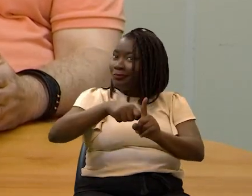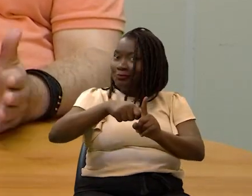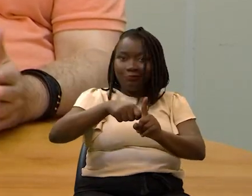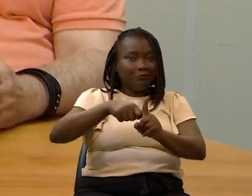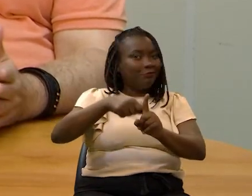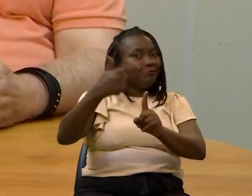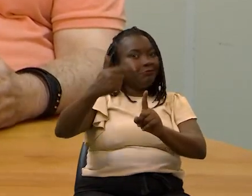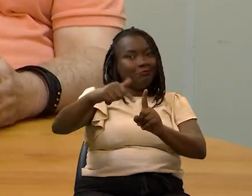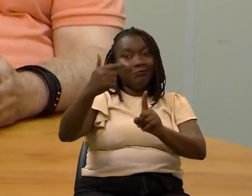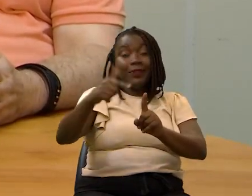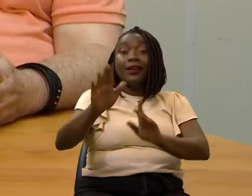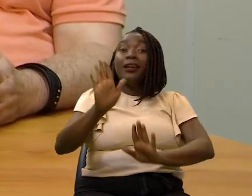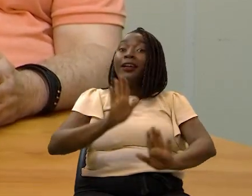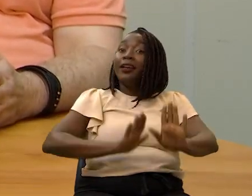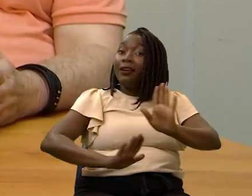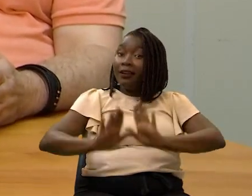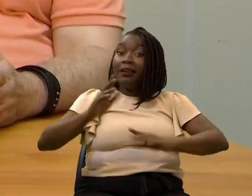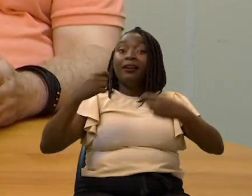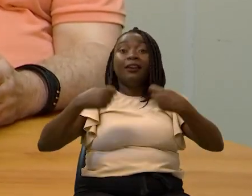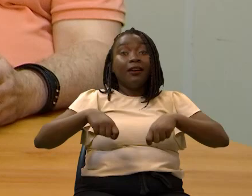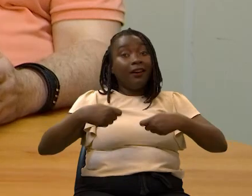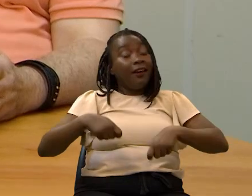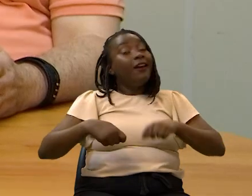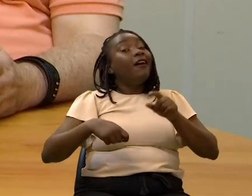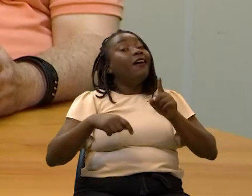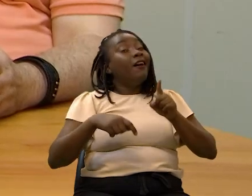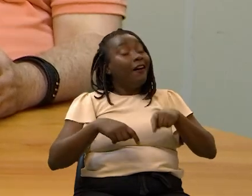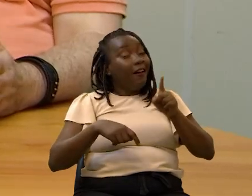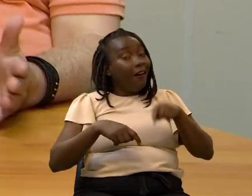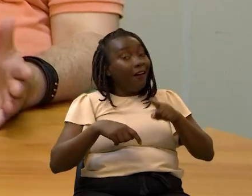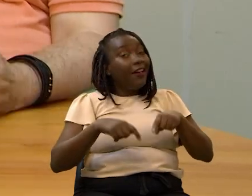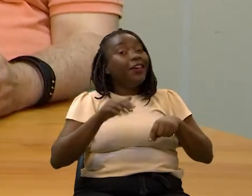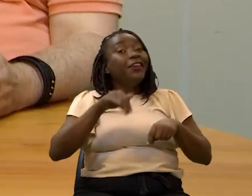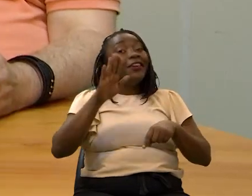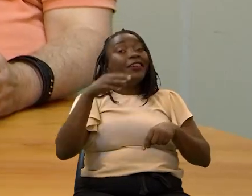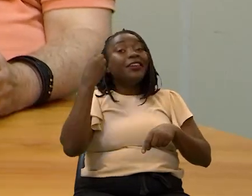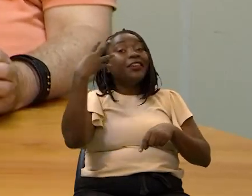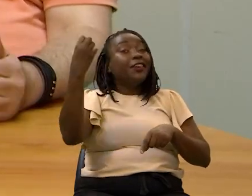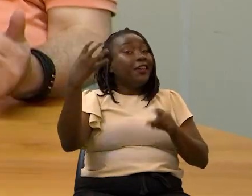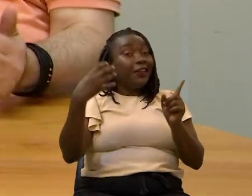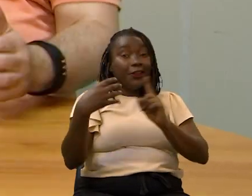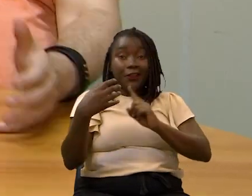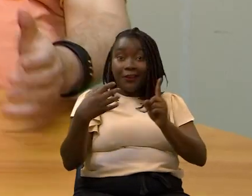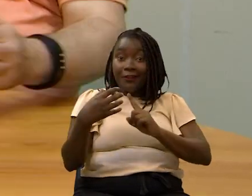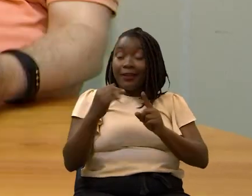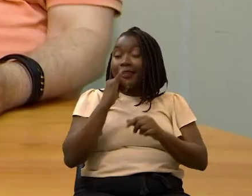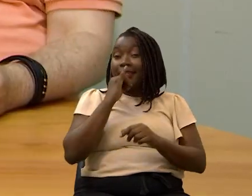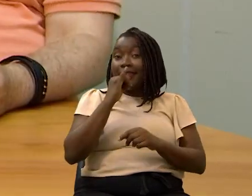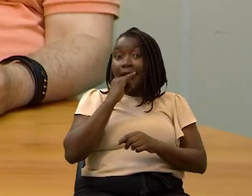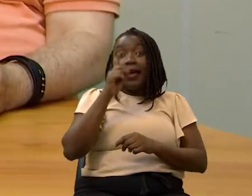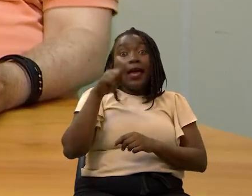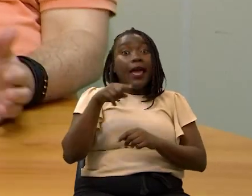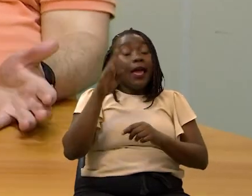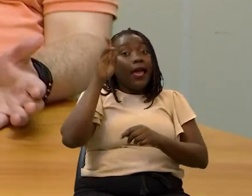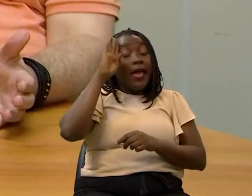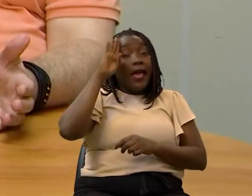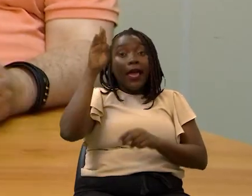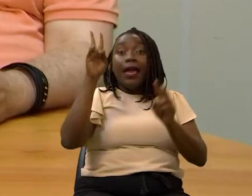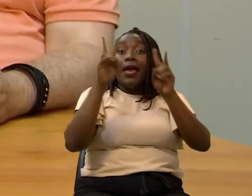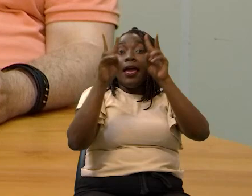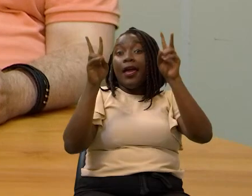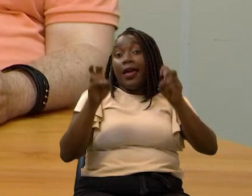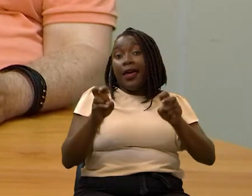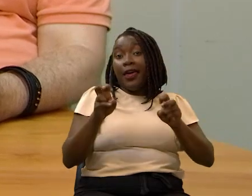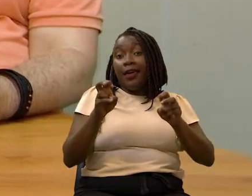próximo mês, ela não tem. Então ela tem que tomar cuidado com isso também. Para quem não viaja, por exemplo, essa é uma das